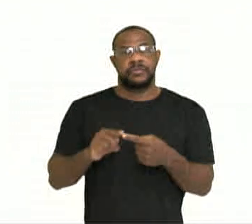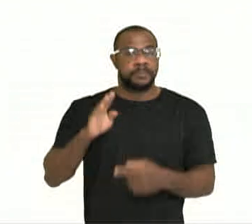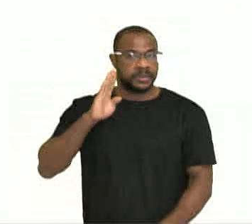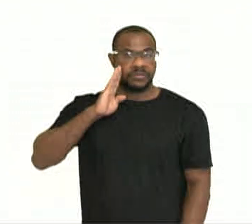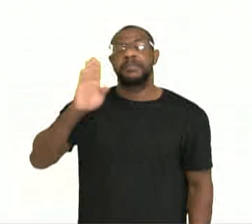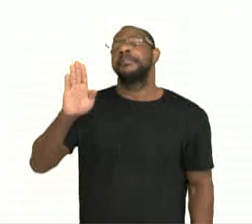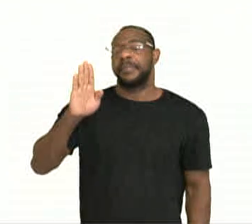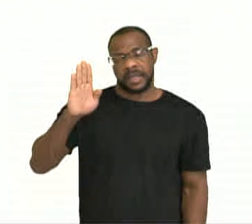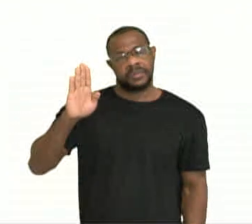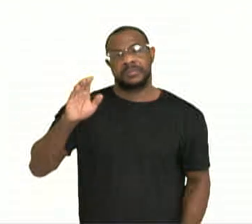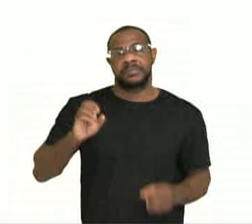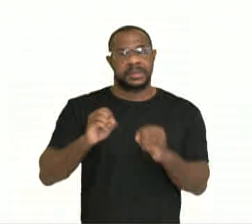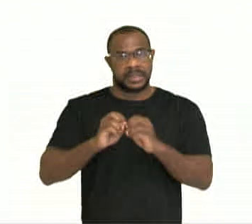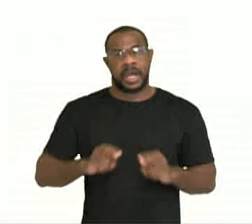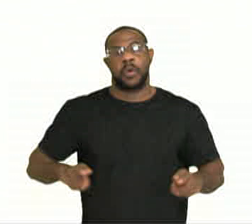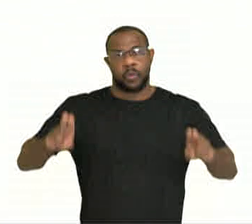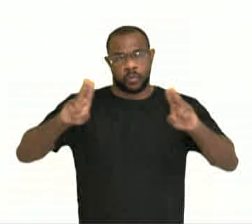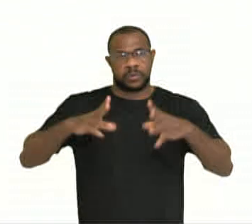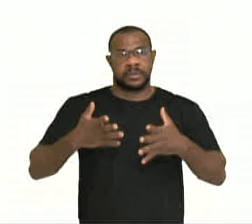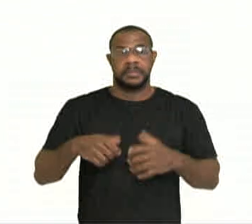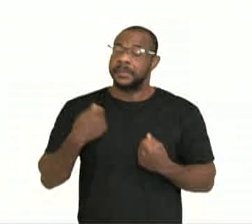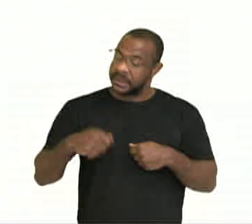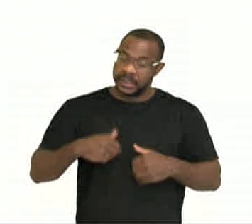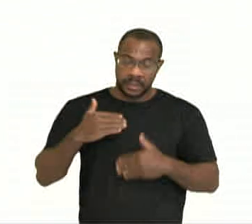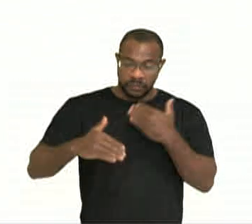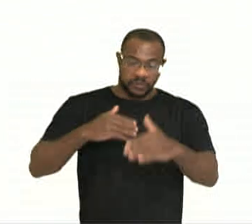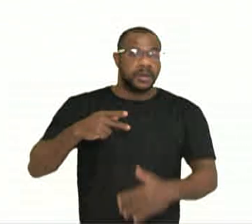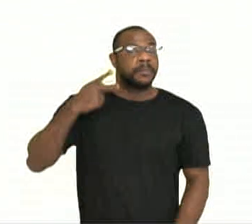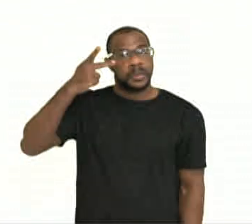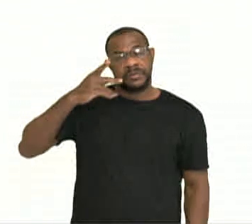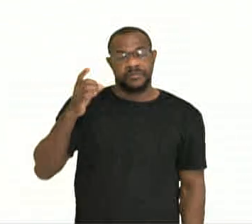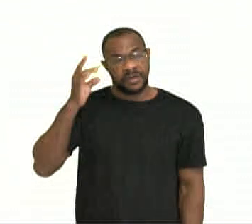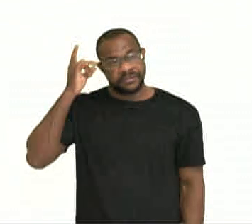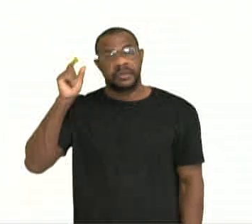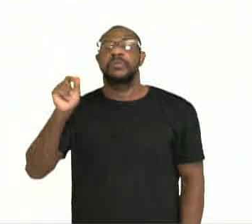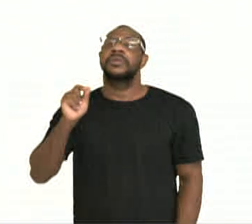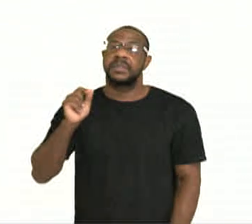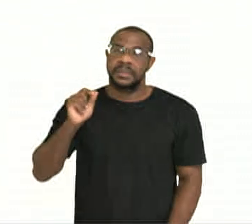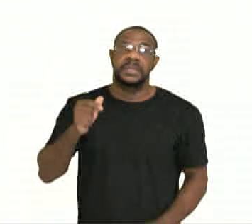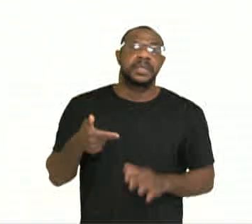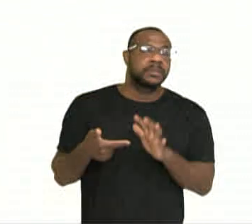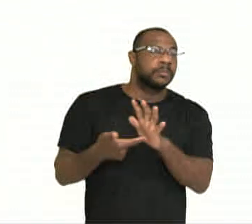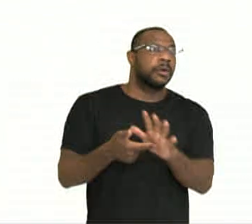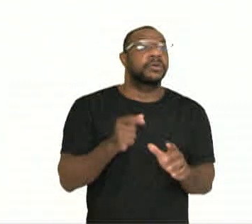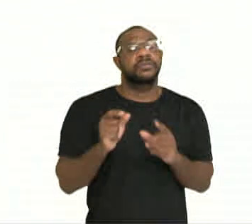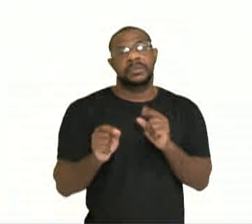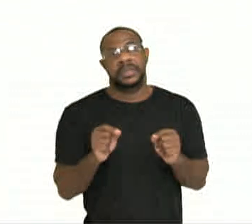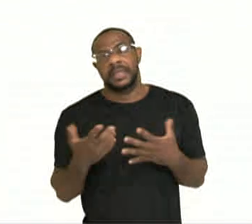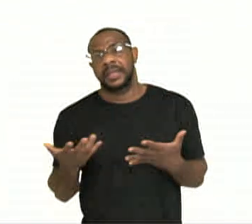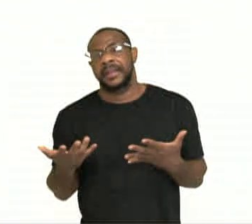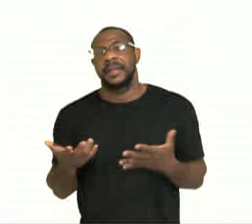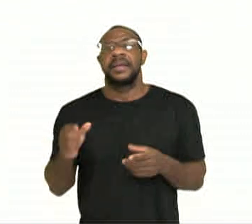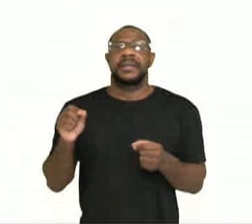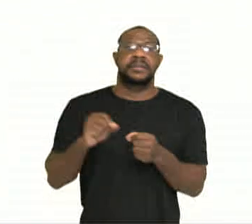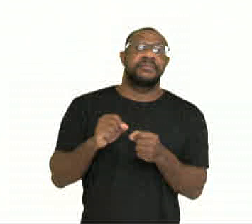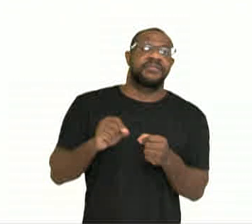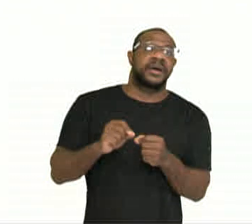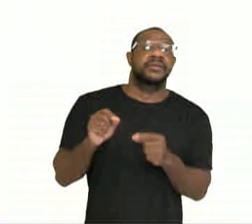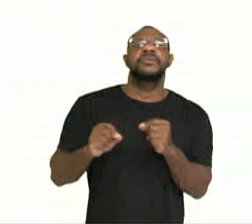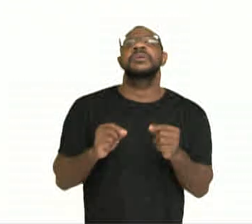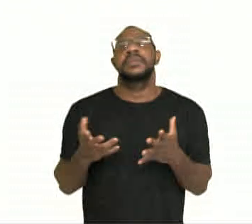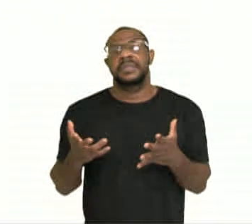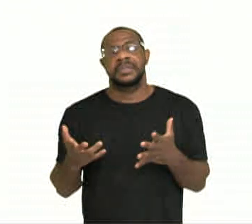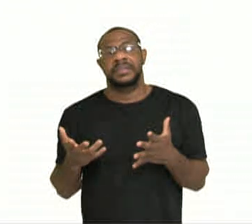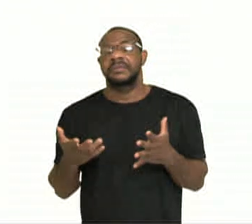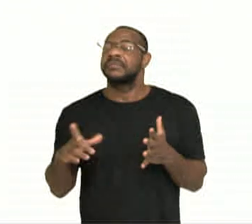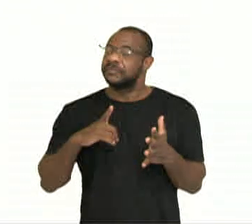aí precisam ser desenvolvidas políticas que facilitem ou que levem, né, que façam chegar